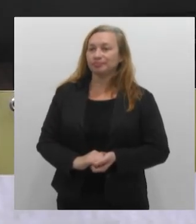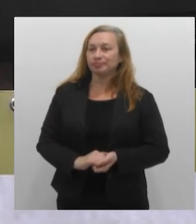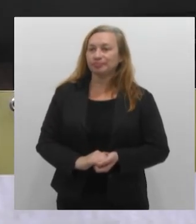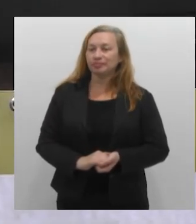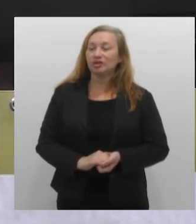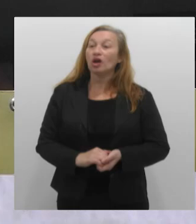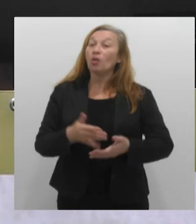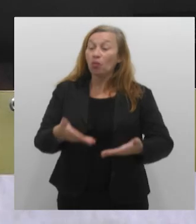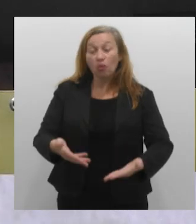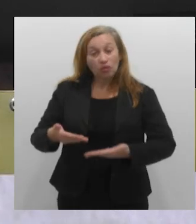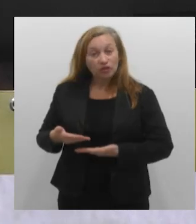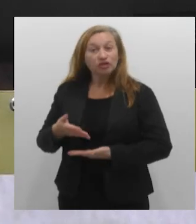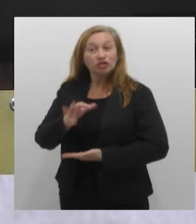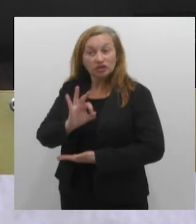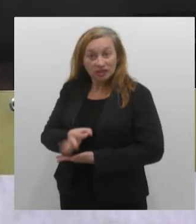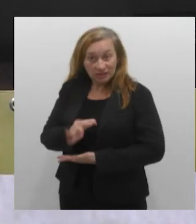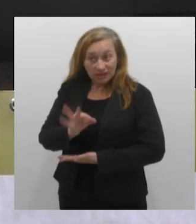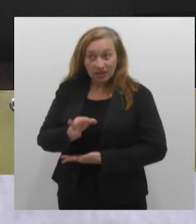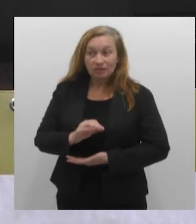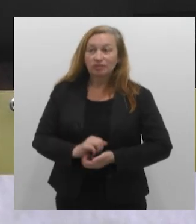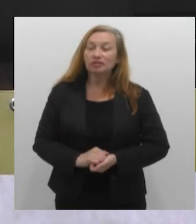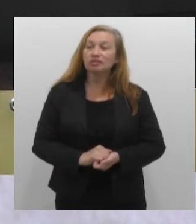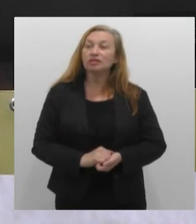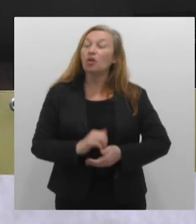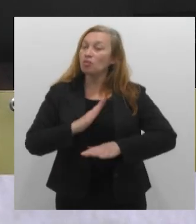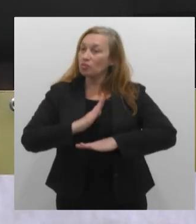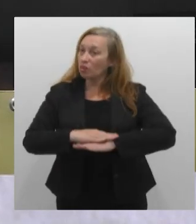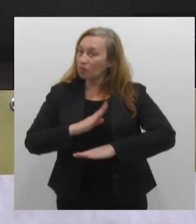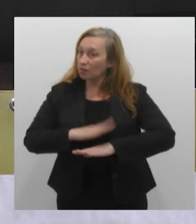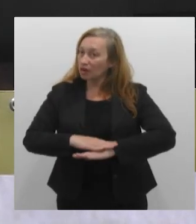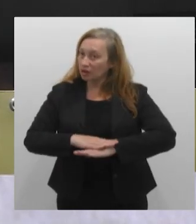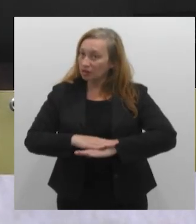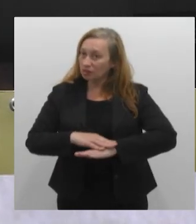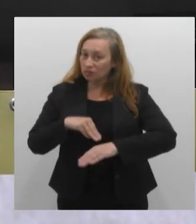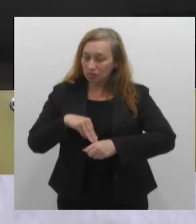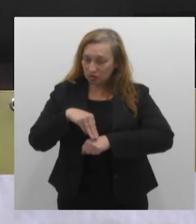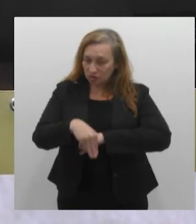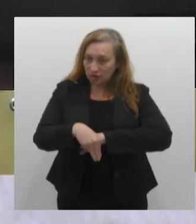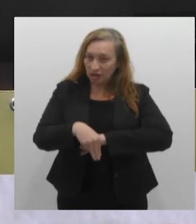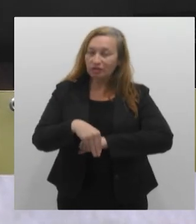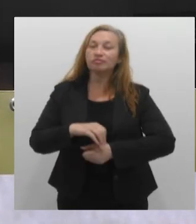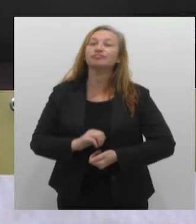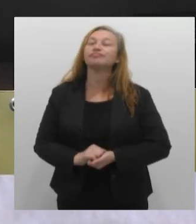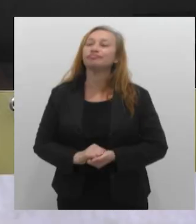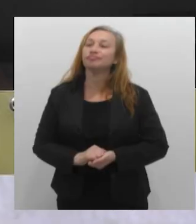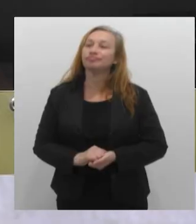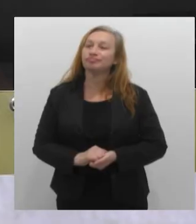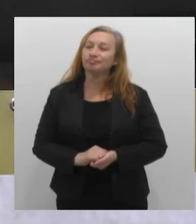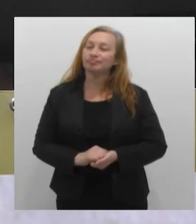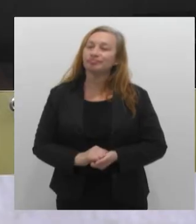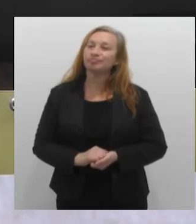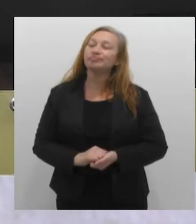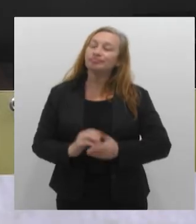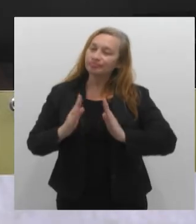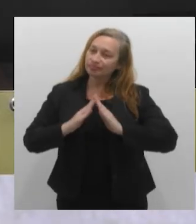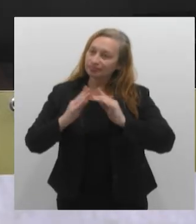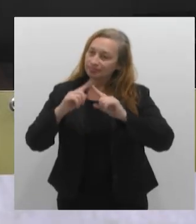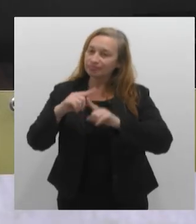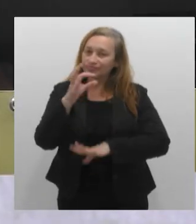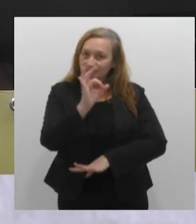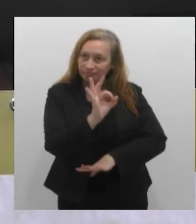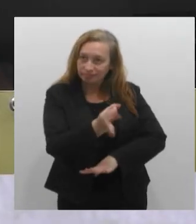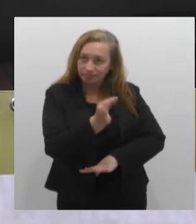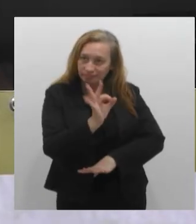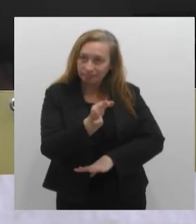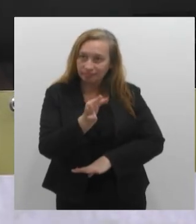um convite, de fato, a um momento missionário, ao ser missionário, e esta igreja que, de fato, é